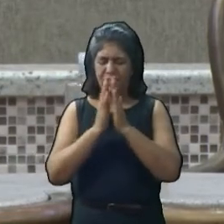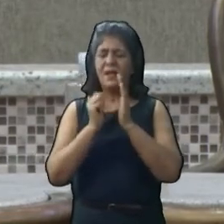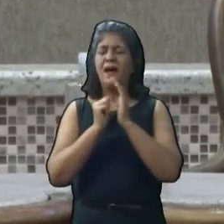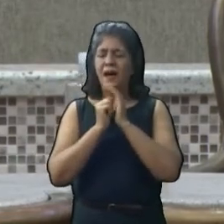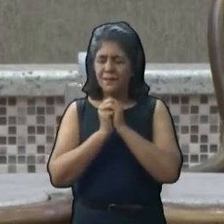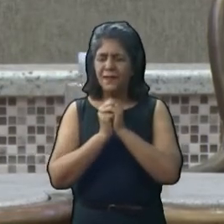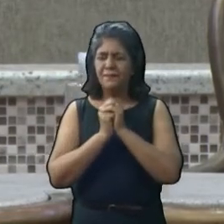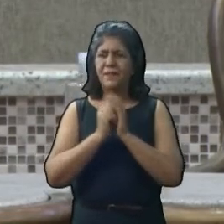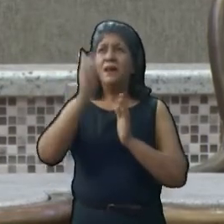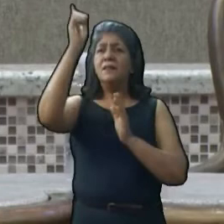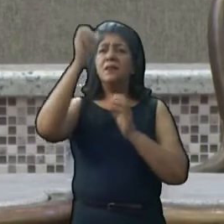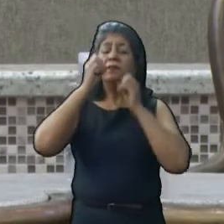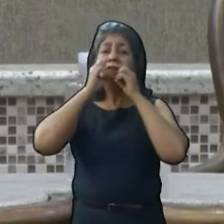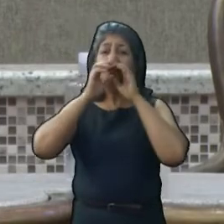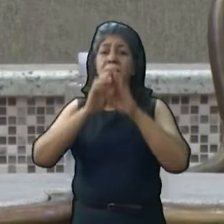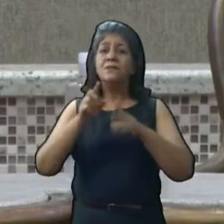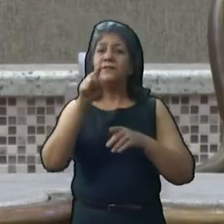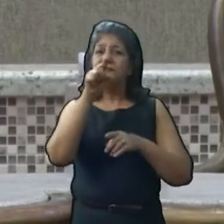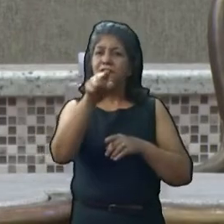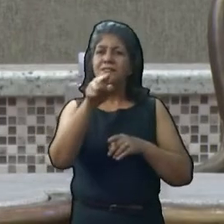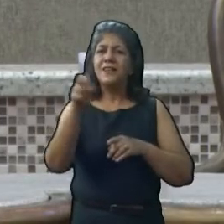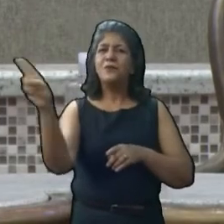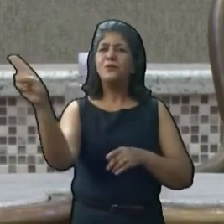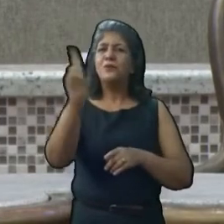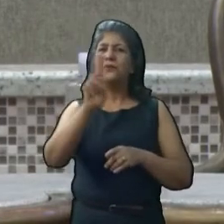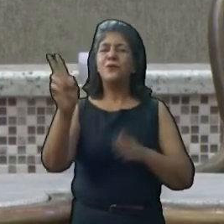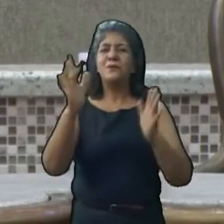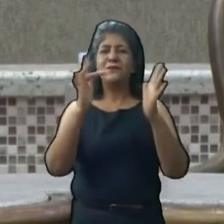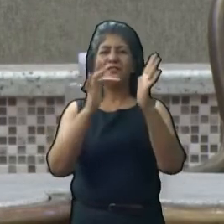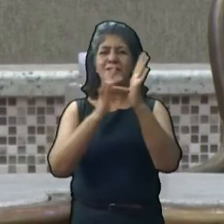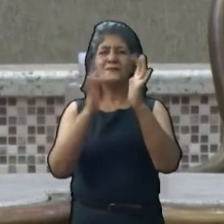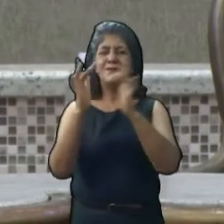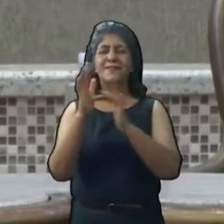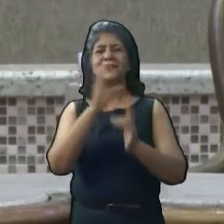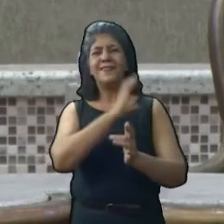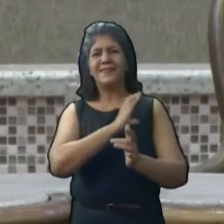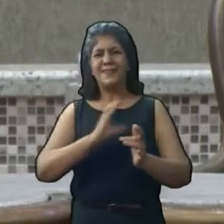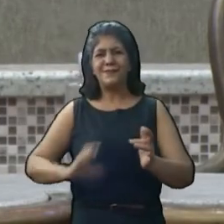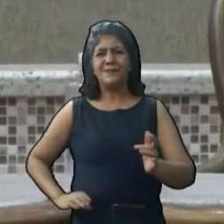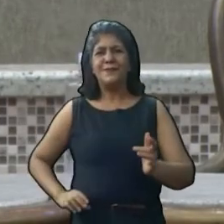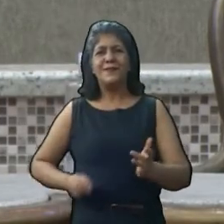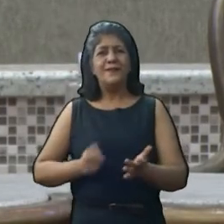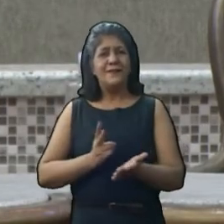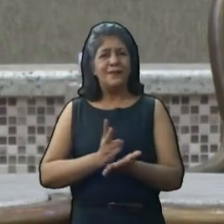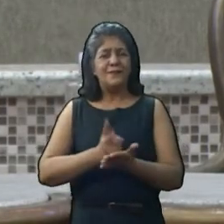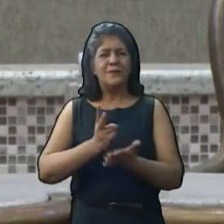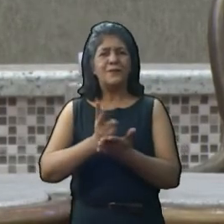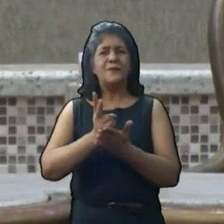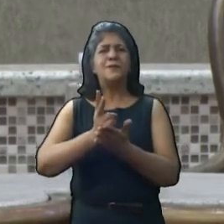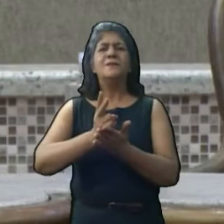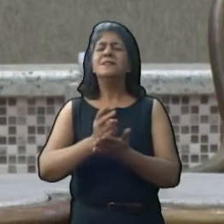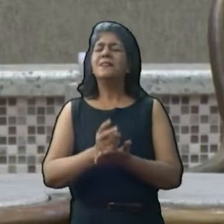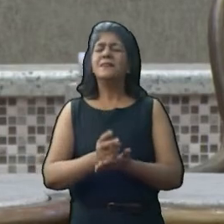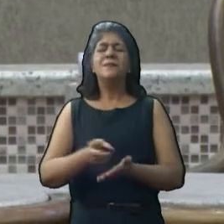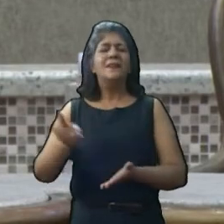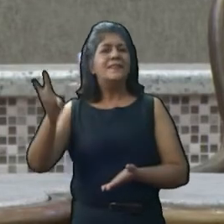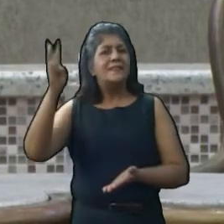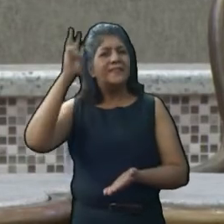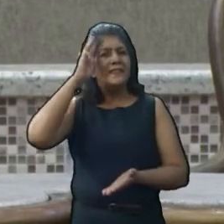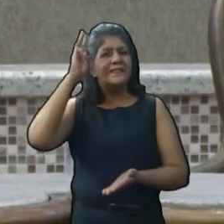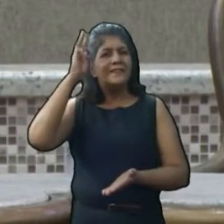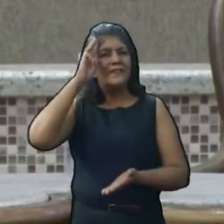que deus abençoe você em nome do senhor jesus cristo vamos continuar mais alguns dias da terça-feira